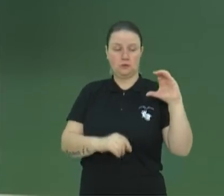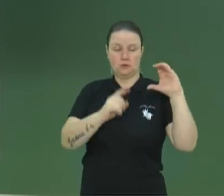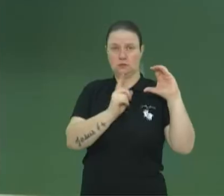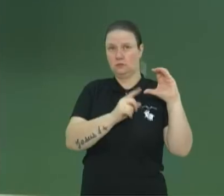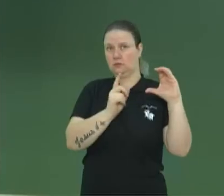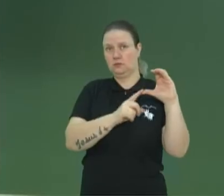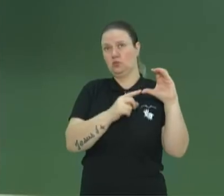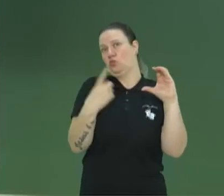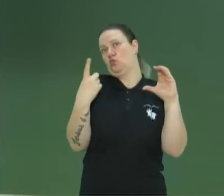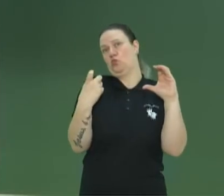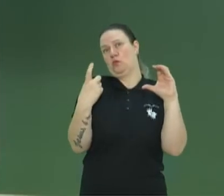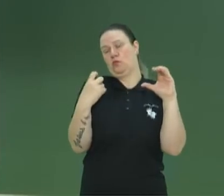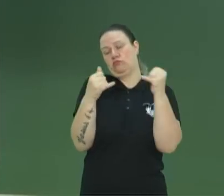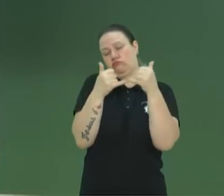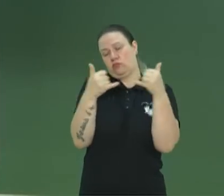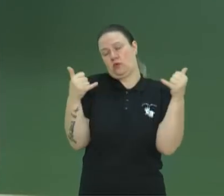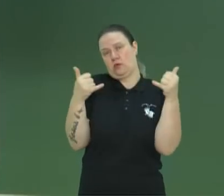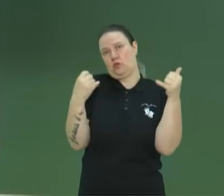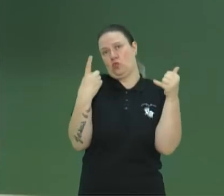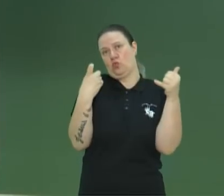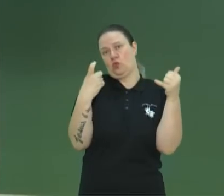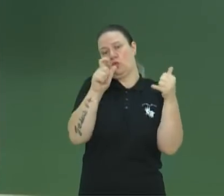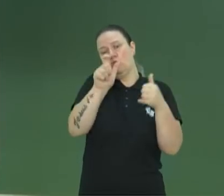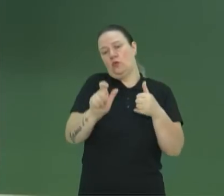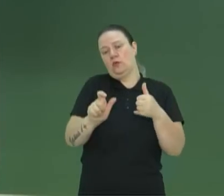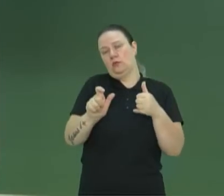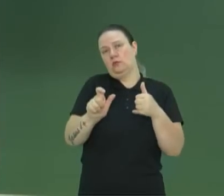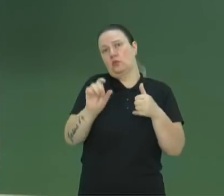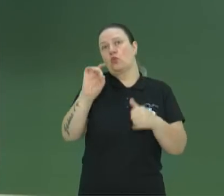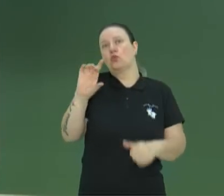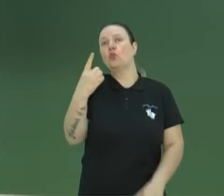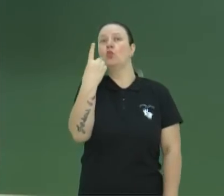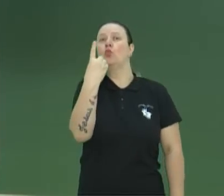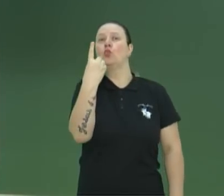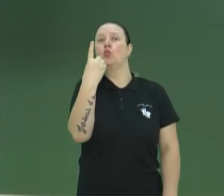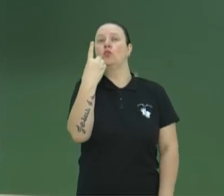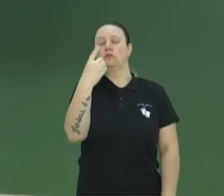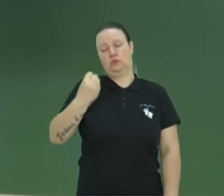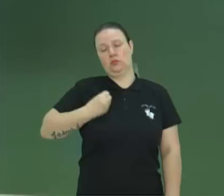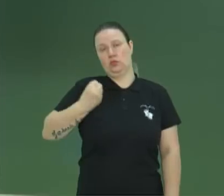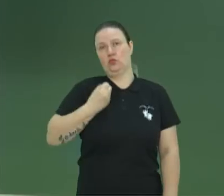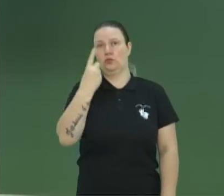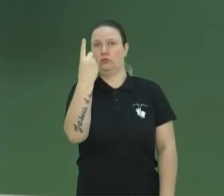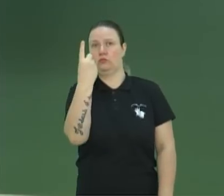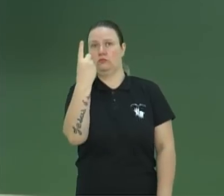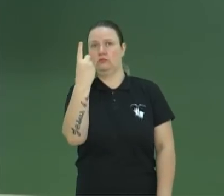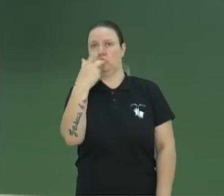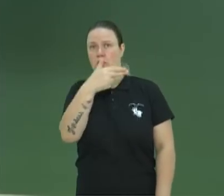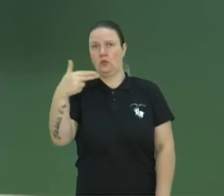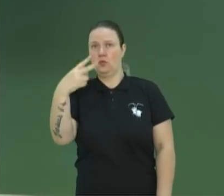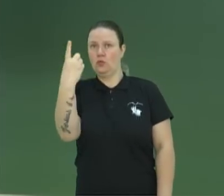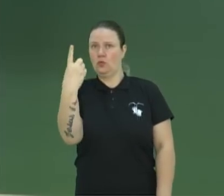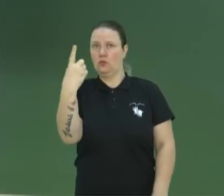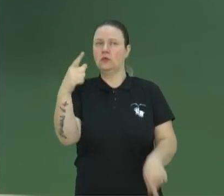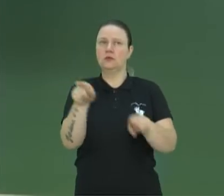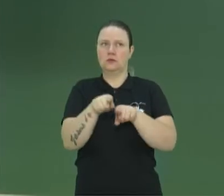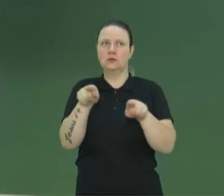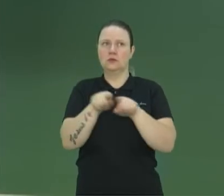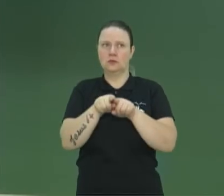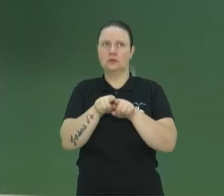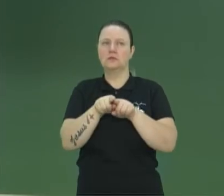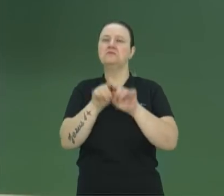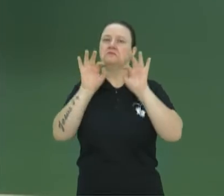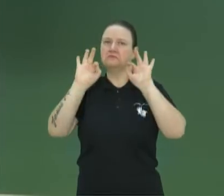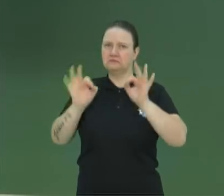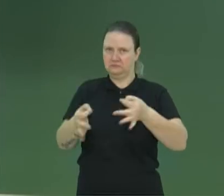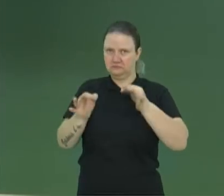nossa matriz tem só uma linha e uma coluna, apenas um elemento, né? Então daqui elemento igual a 1 também é uma matriz de ordem 1, é uma